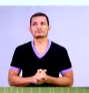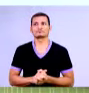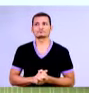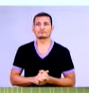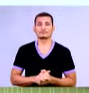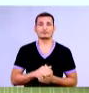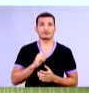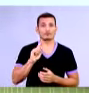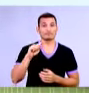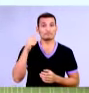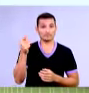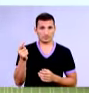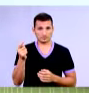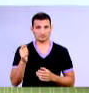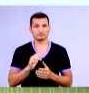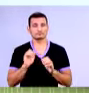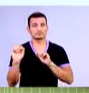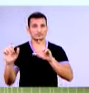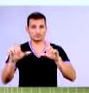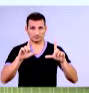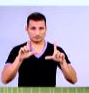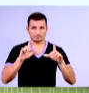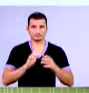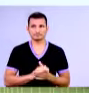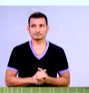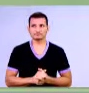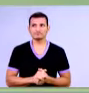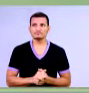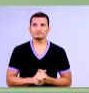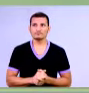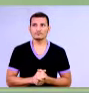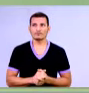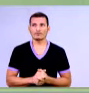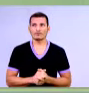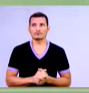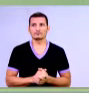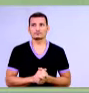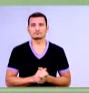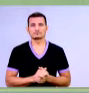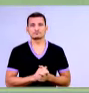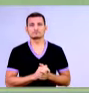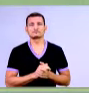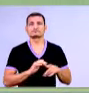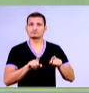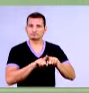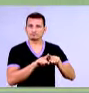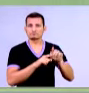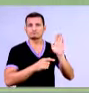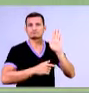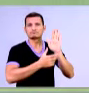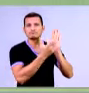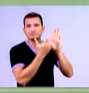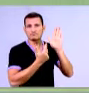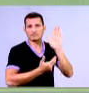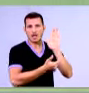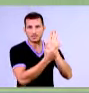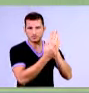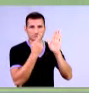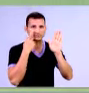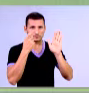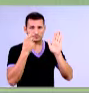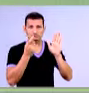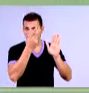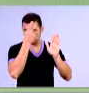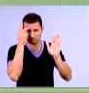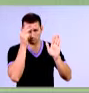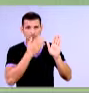no próximo slide uma imagem bem interessante também, para aquelas pessoas que gostam